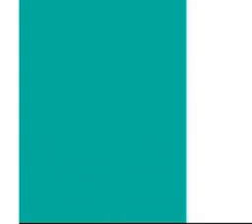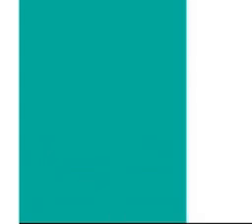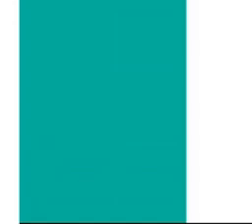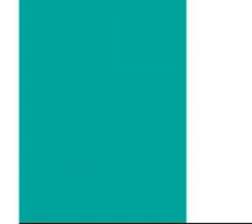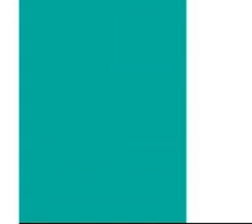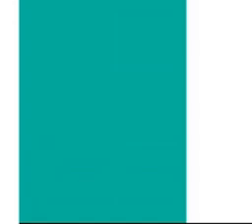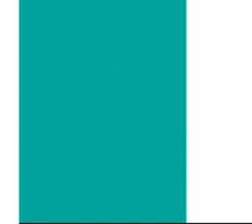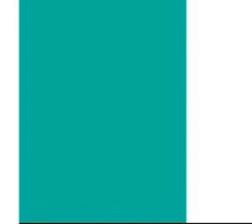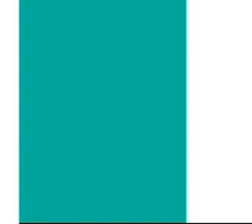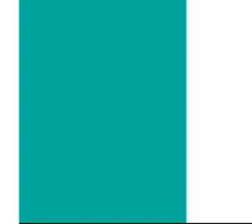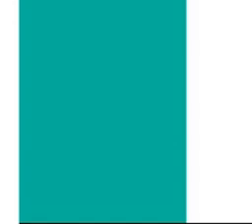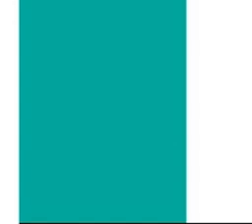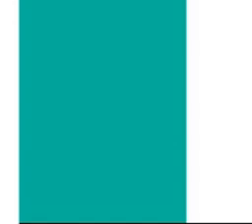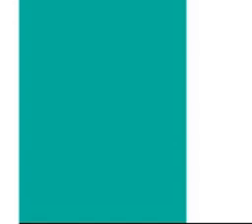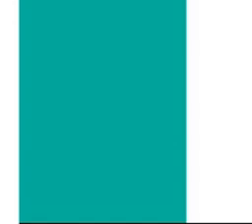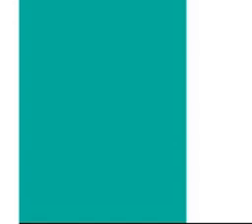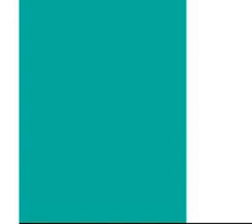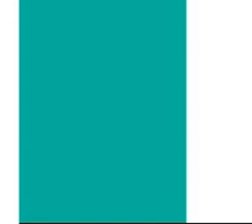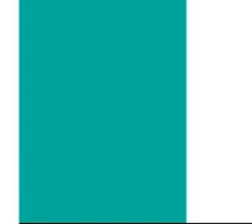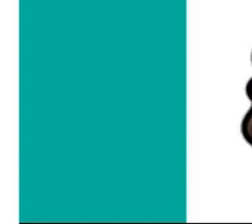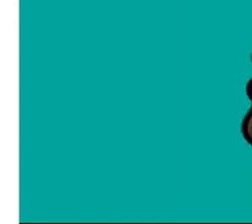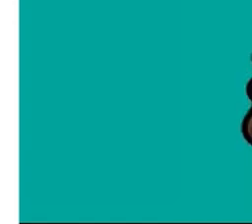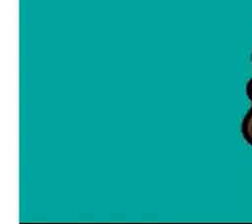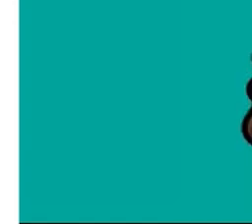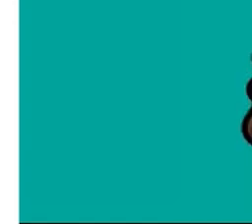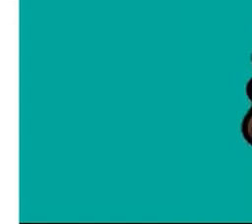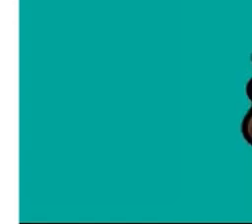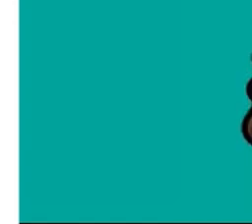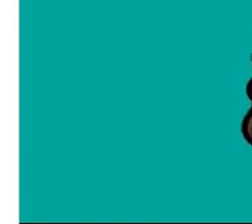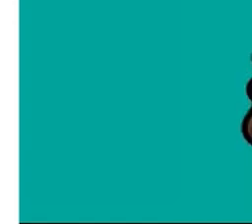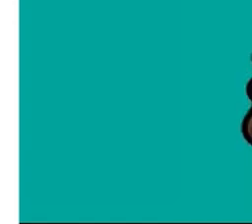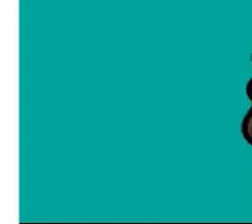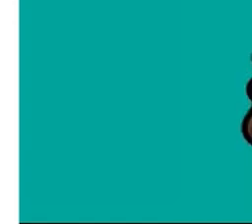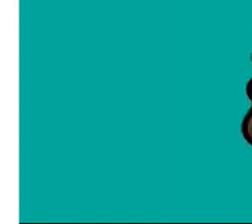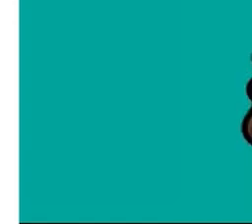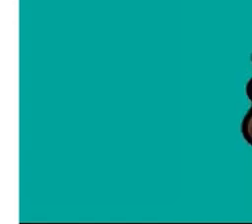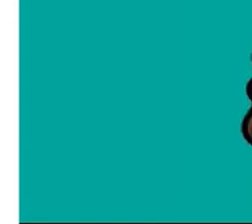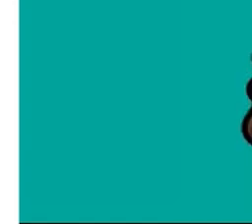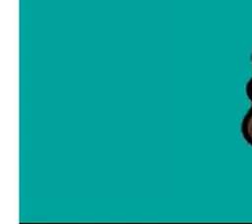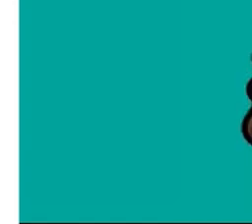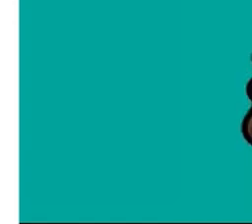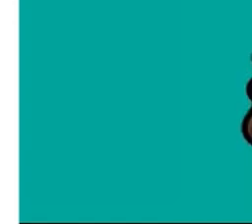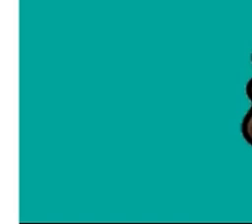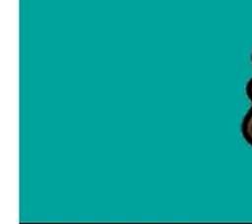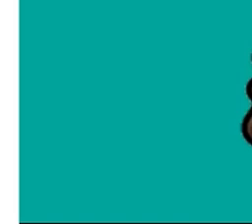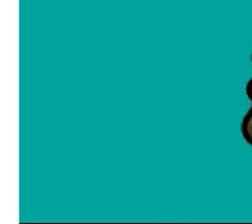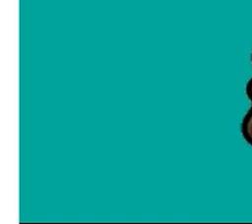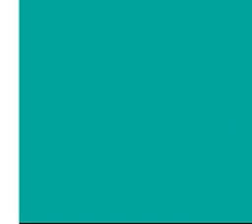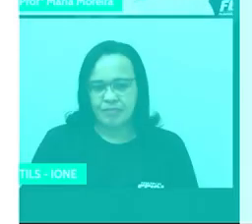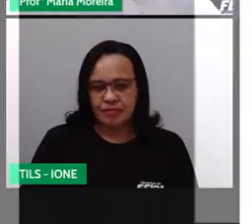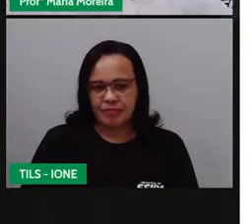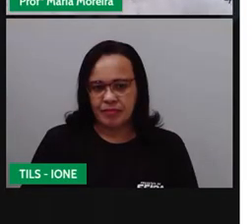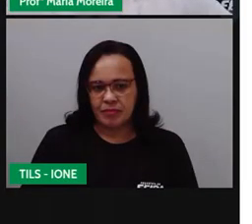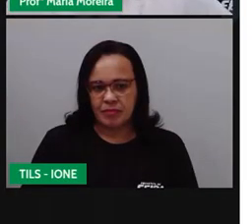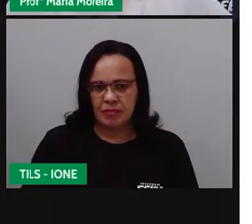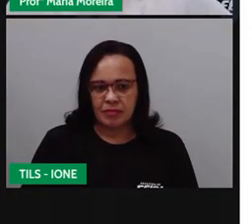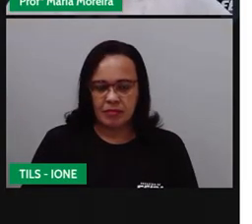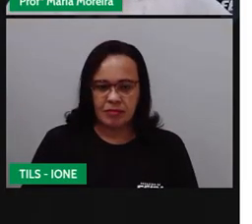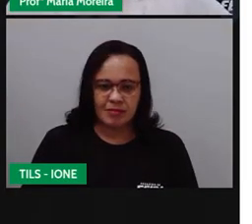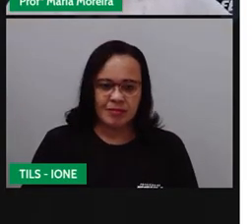dar o exemplo para todos. E não se esqueça, se tiver alguma dúvida, é só chamar.